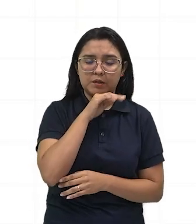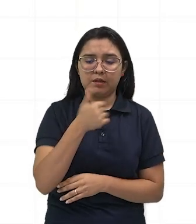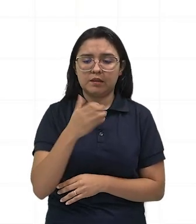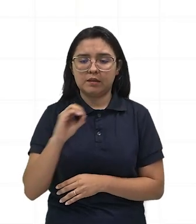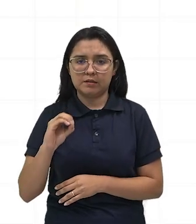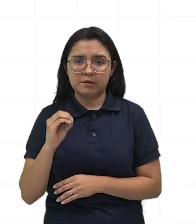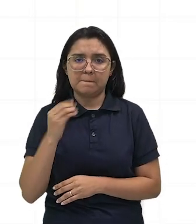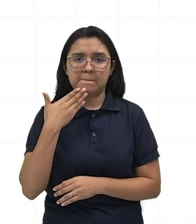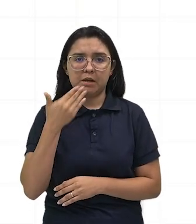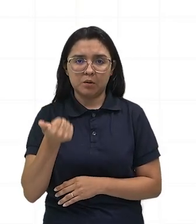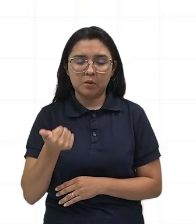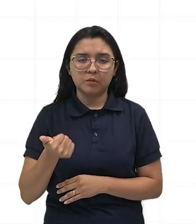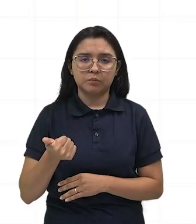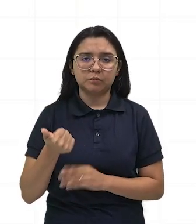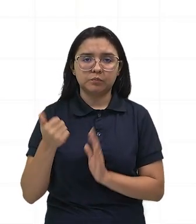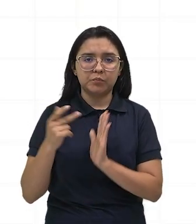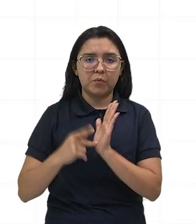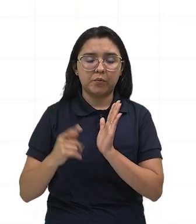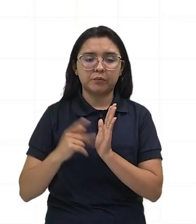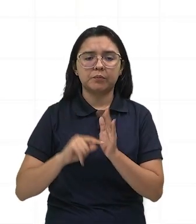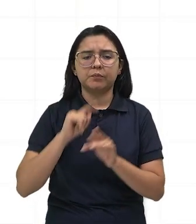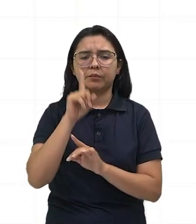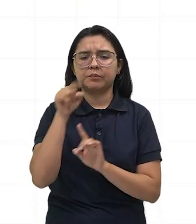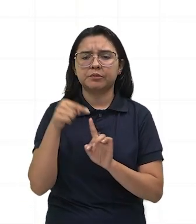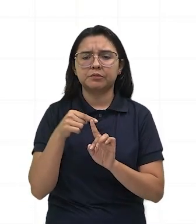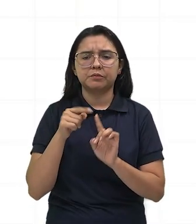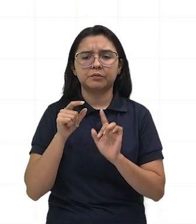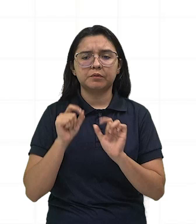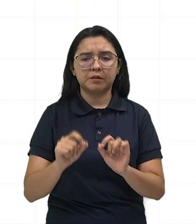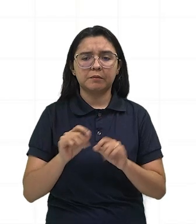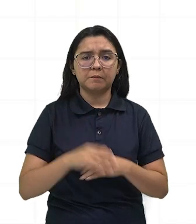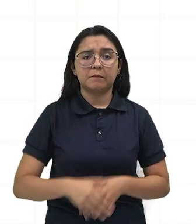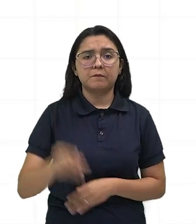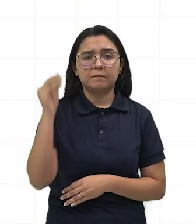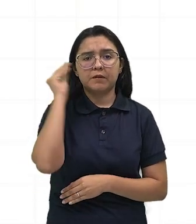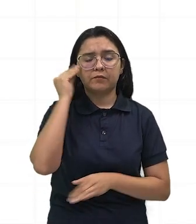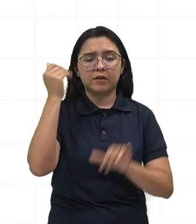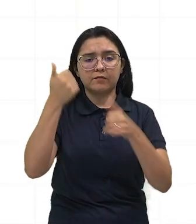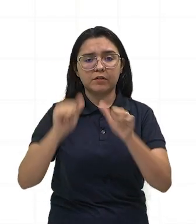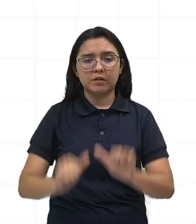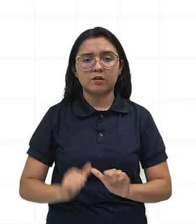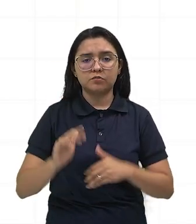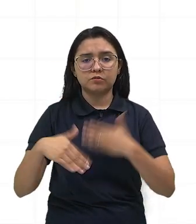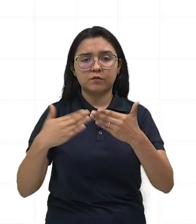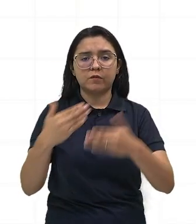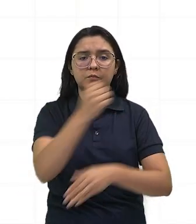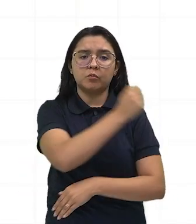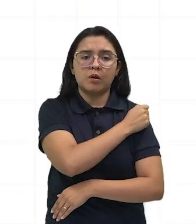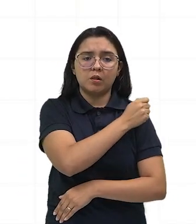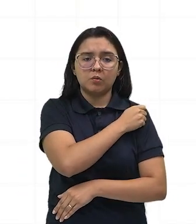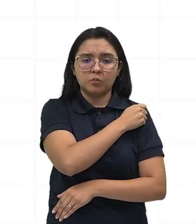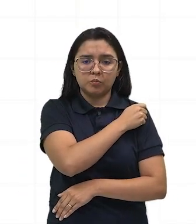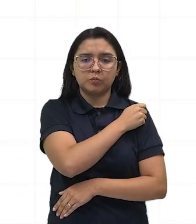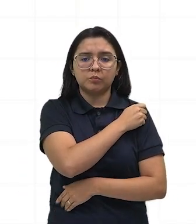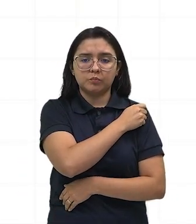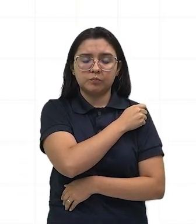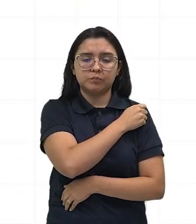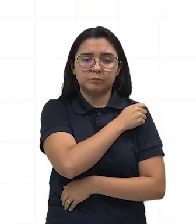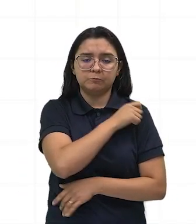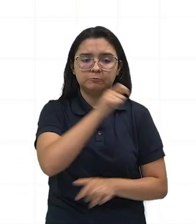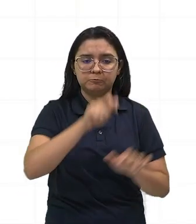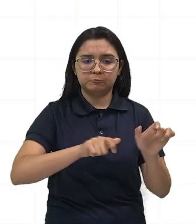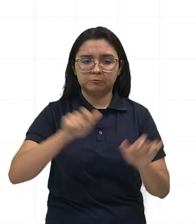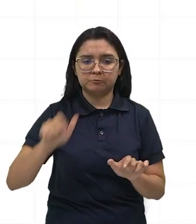a melhor. O objetivo é visualizar o desempenho dos alunos e identificar padrões ao longo do